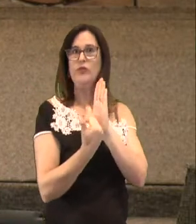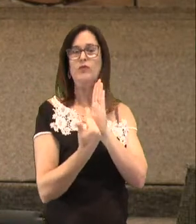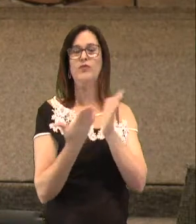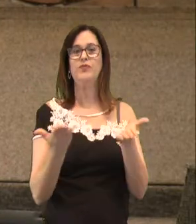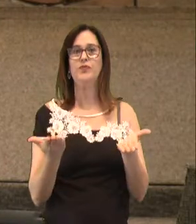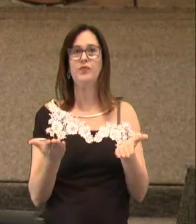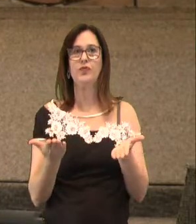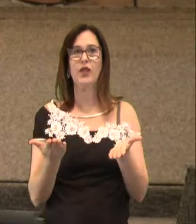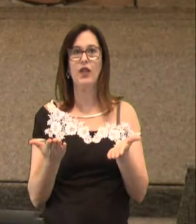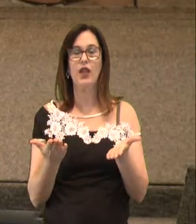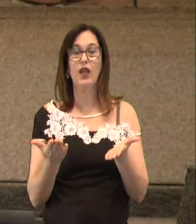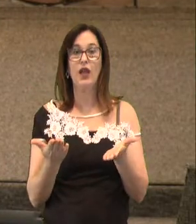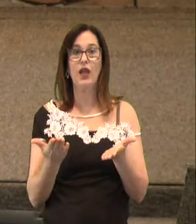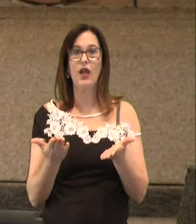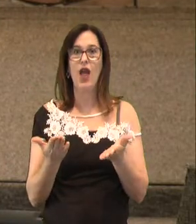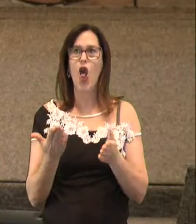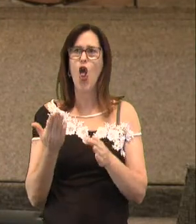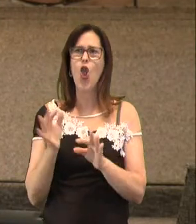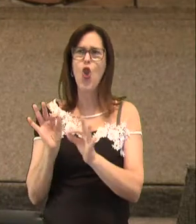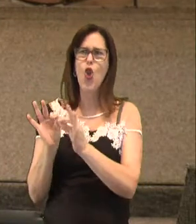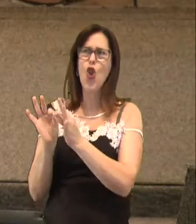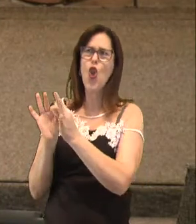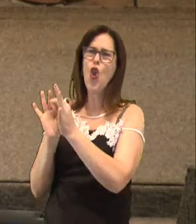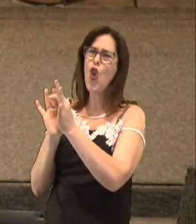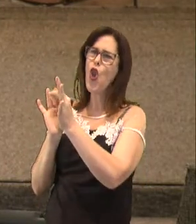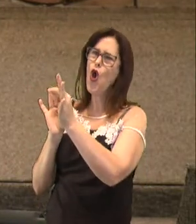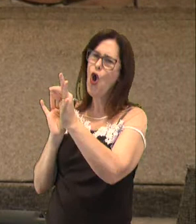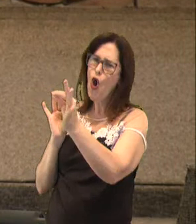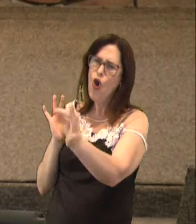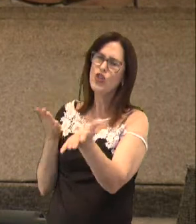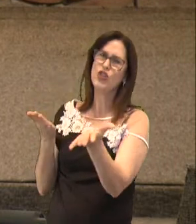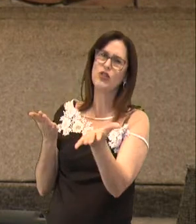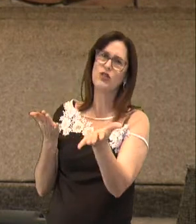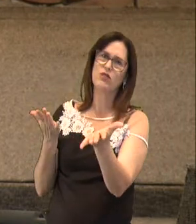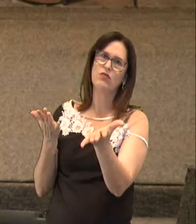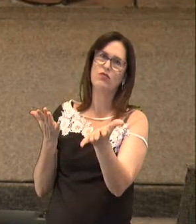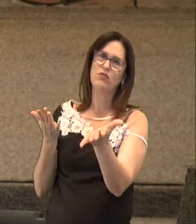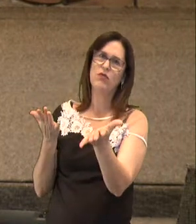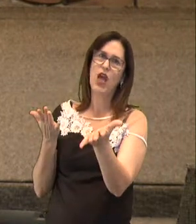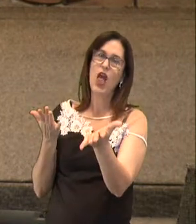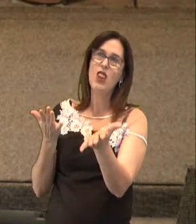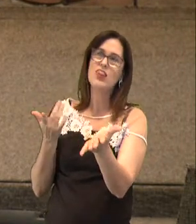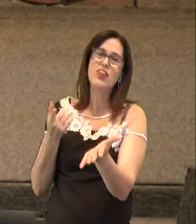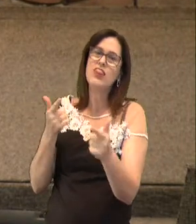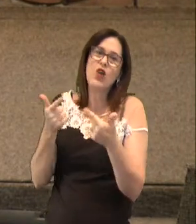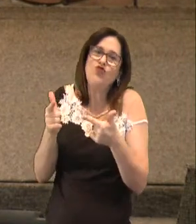era algo totalmente distante e podemos dizer que era até mesmo impessoal.